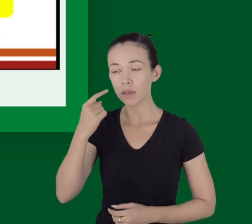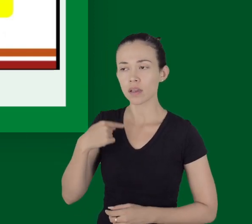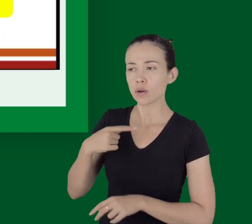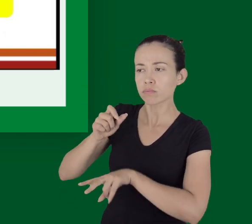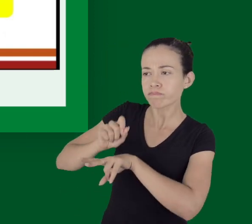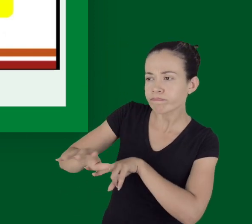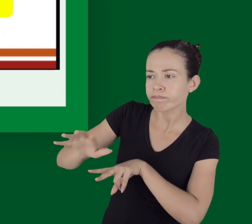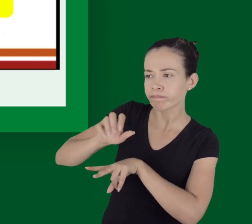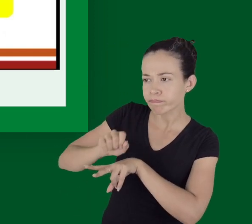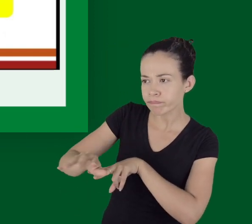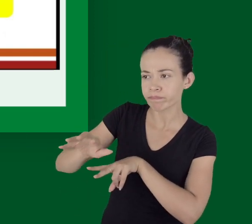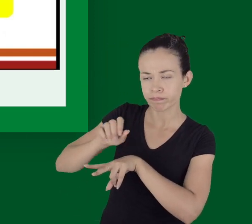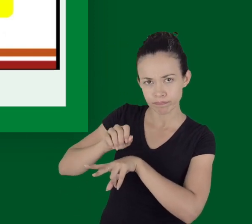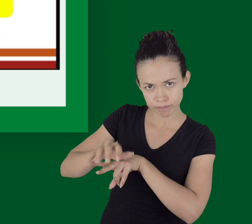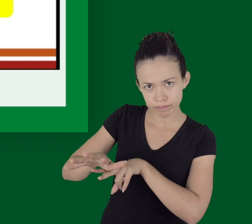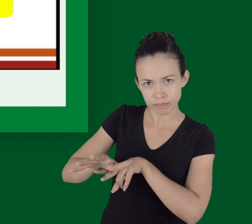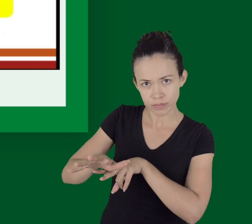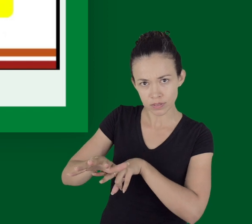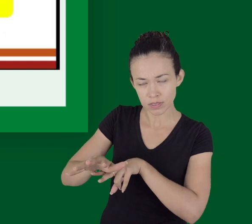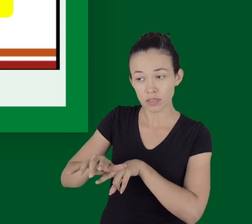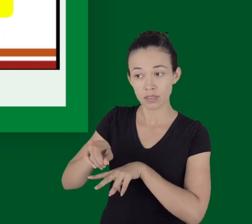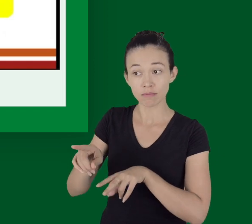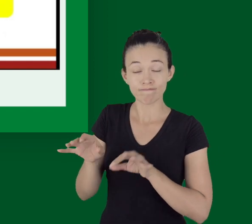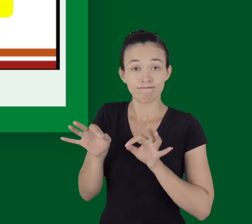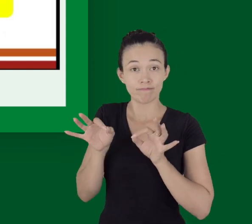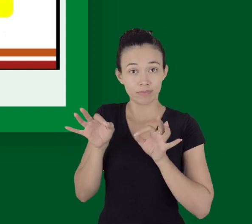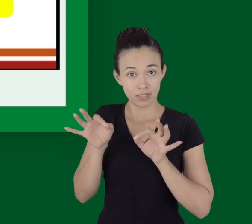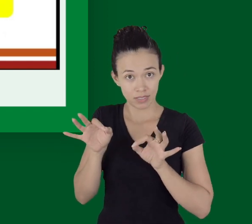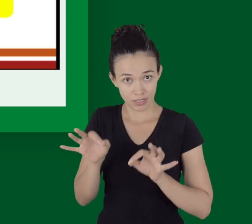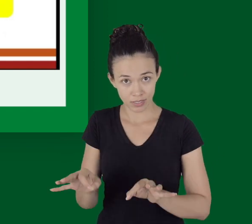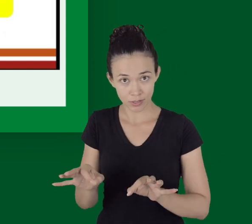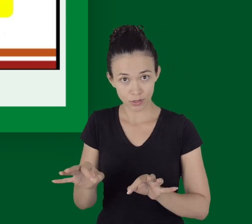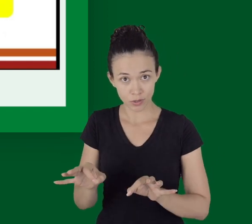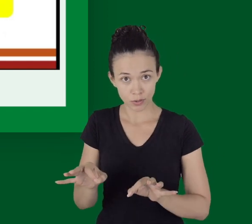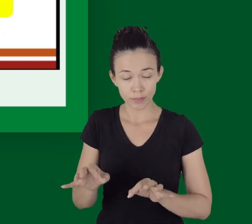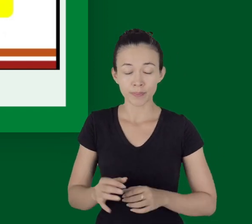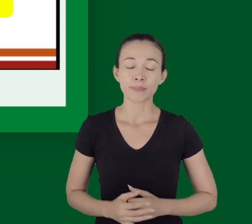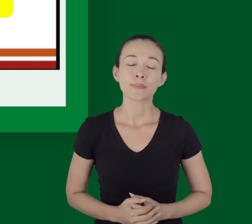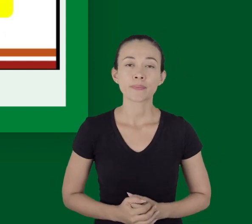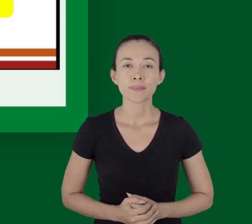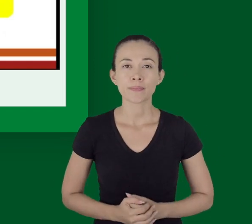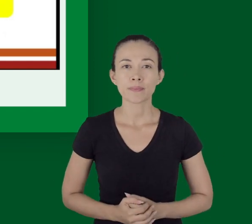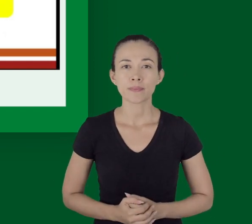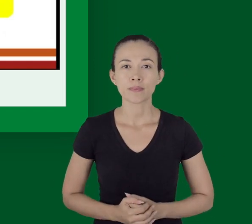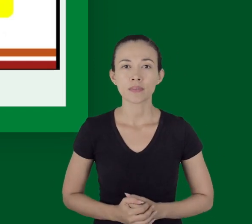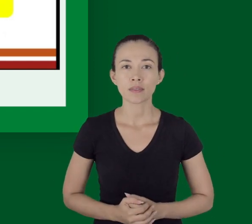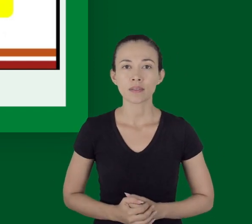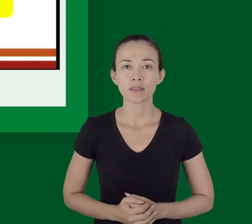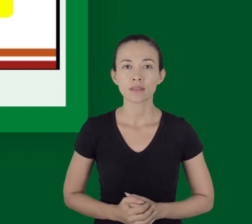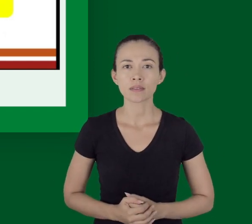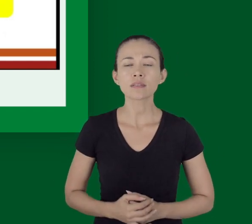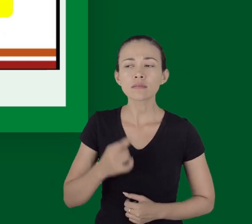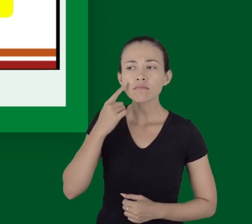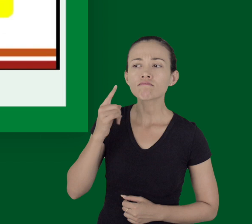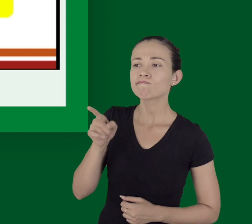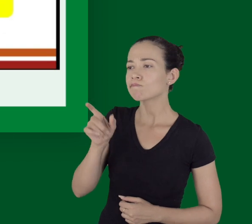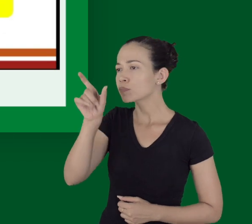hour, então eu tenho essa hora ouro, eu tenho essa ventilação otimizada, principalmente nesse primeiro momento, dentro do nível de comprometimento do paciente, o paciente